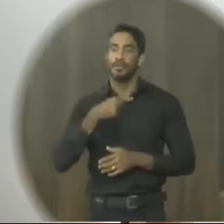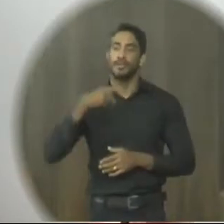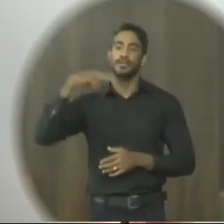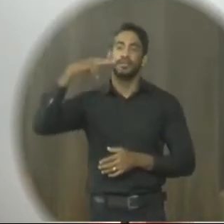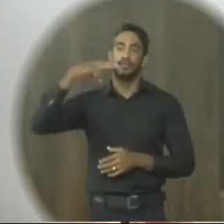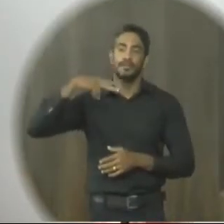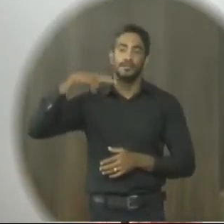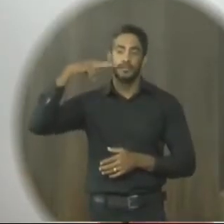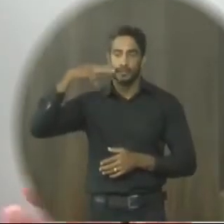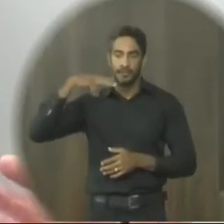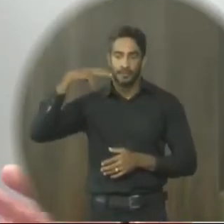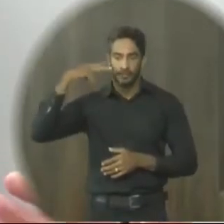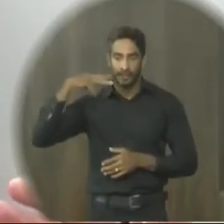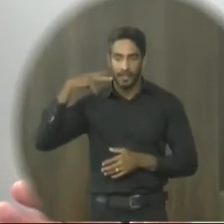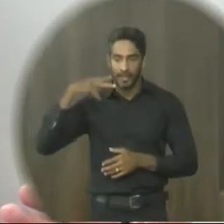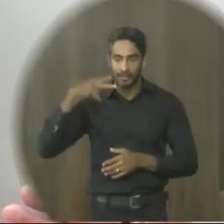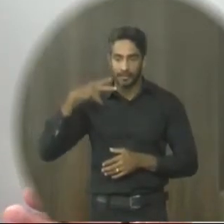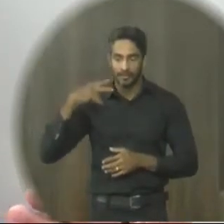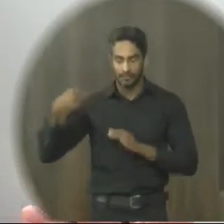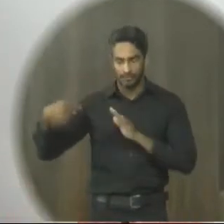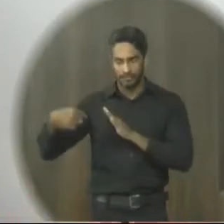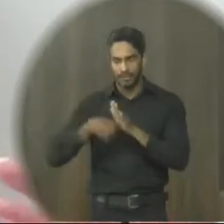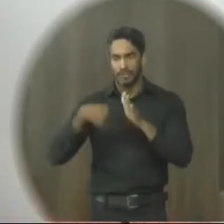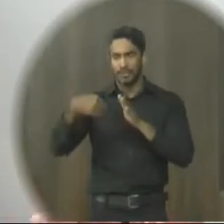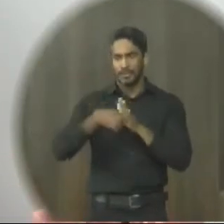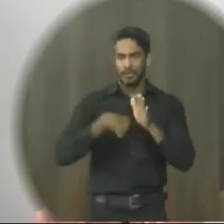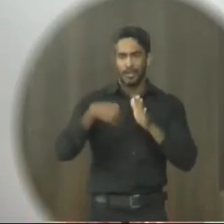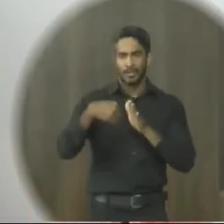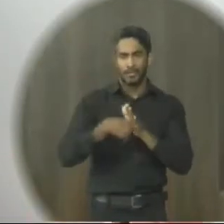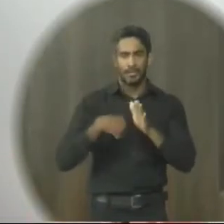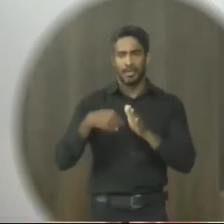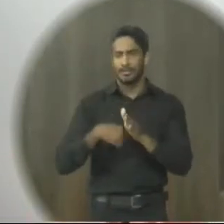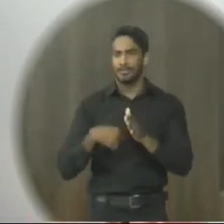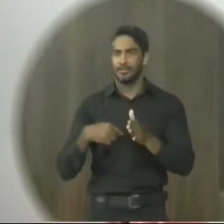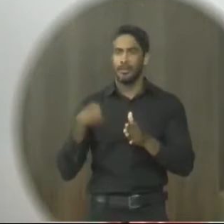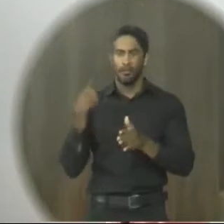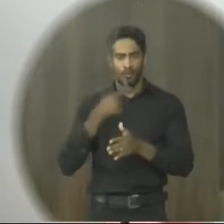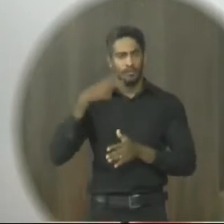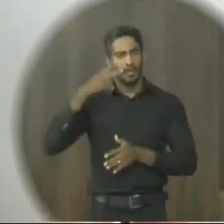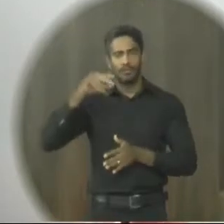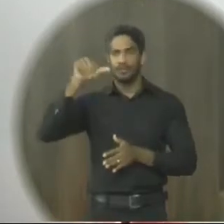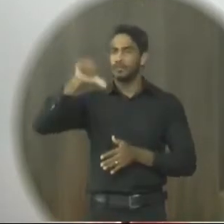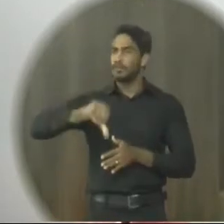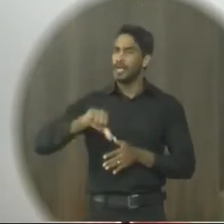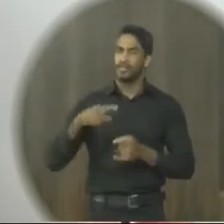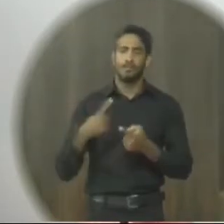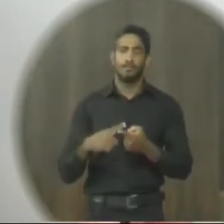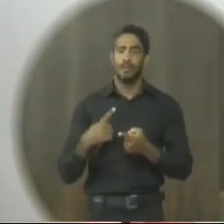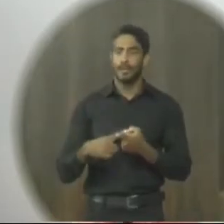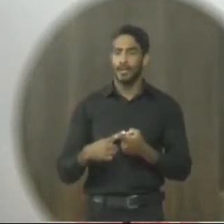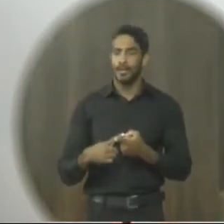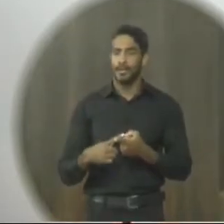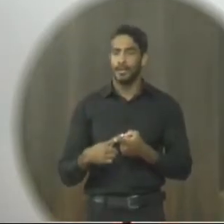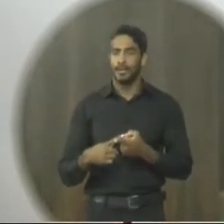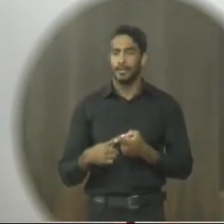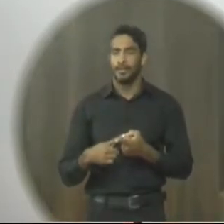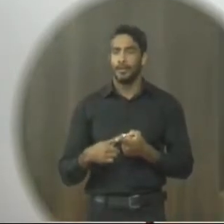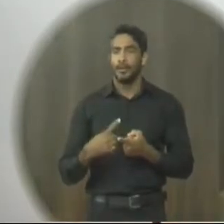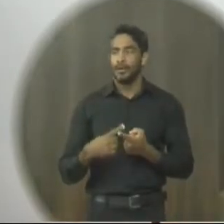vereadores, estamos muito questionados, nós estamos péssimos. Por quê? Porque não há